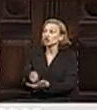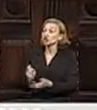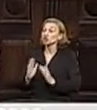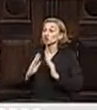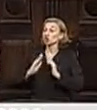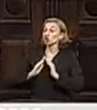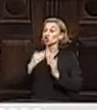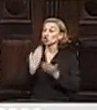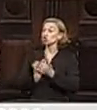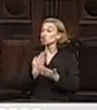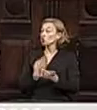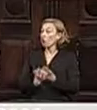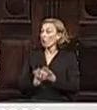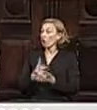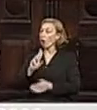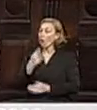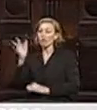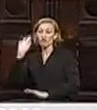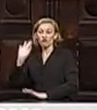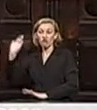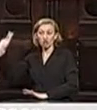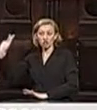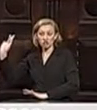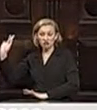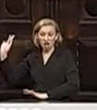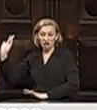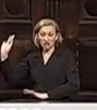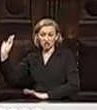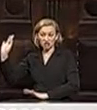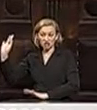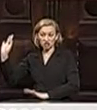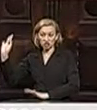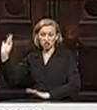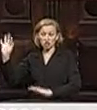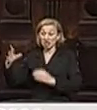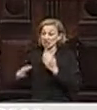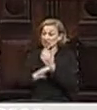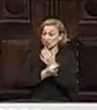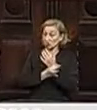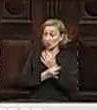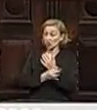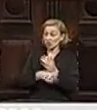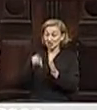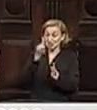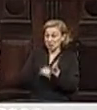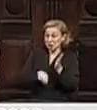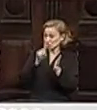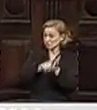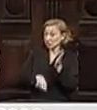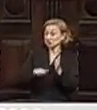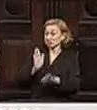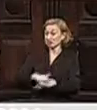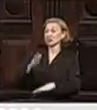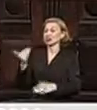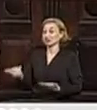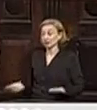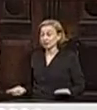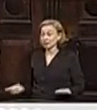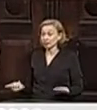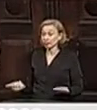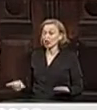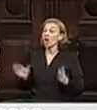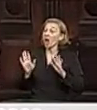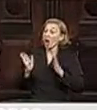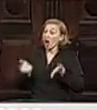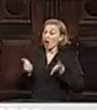Janeiro enxuga gelo, e enxuga gelo há muito tempo. Agora, por óbvio, as declarações do ministro